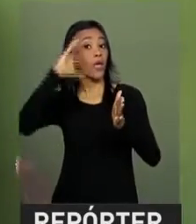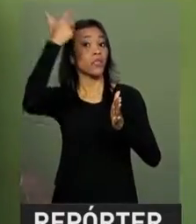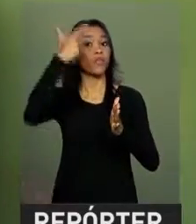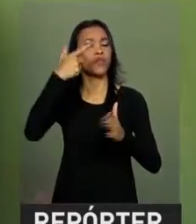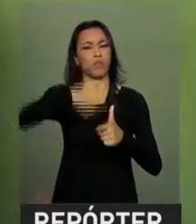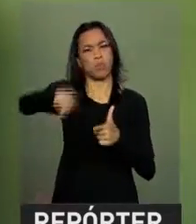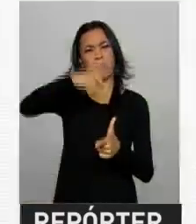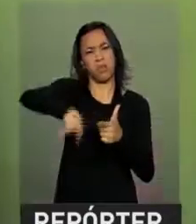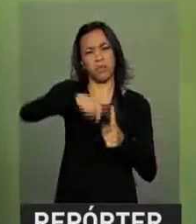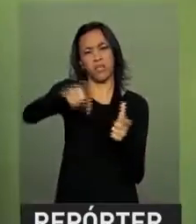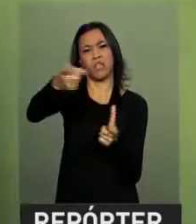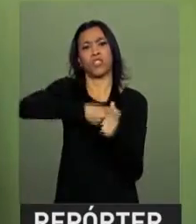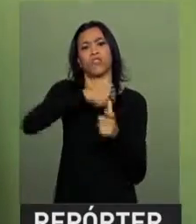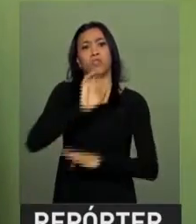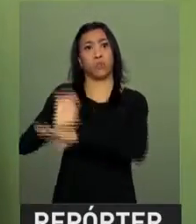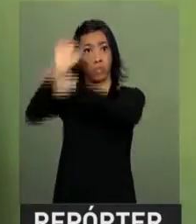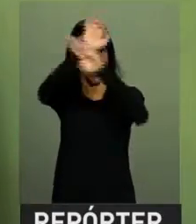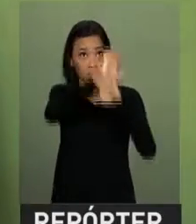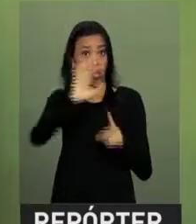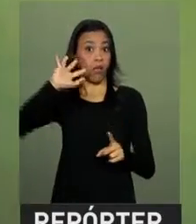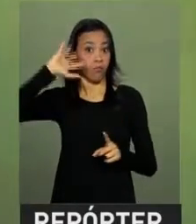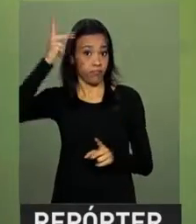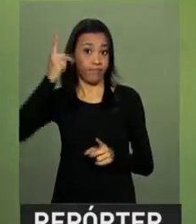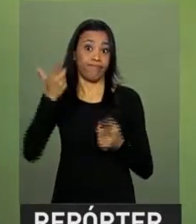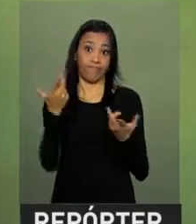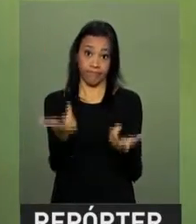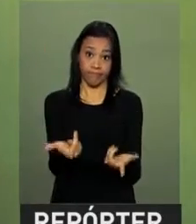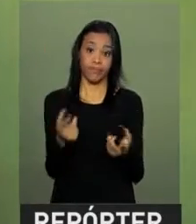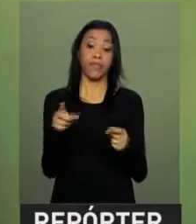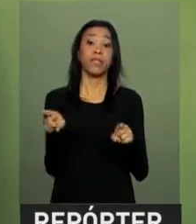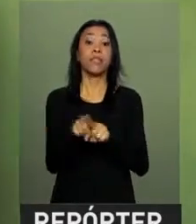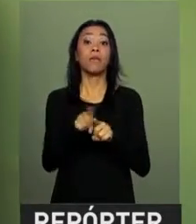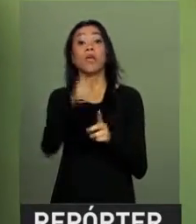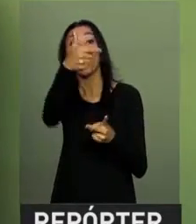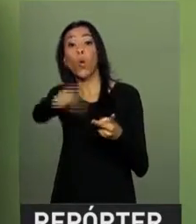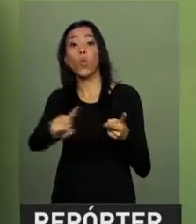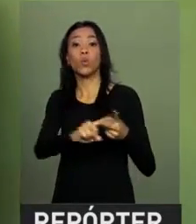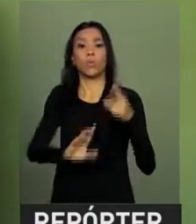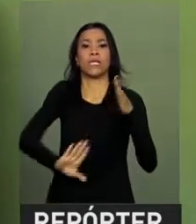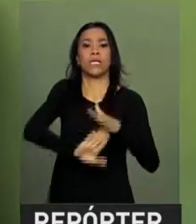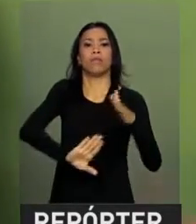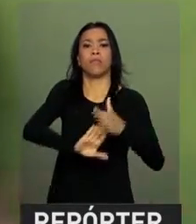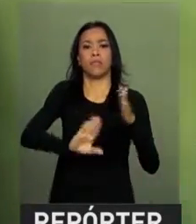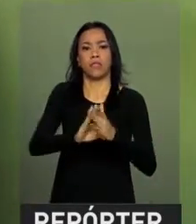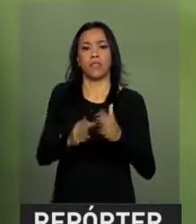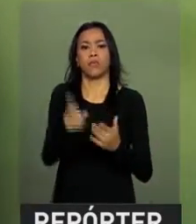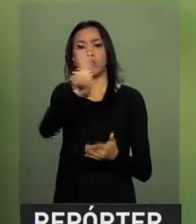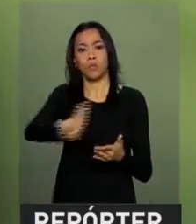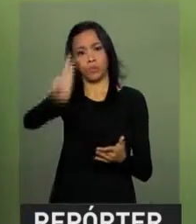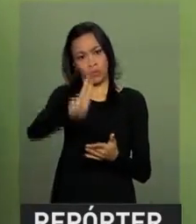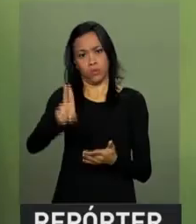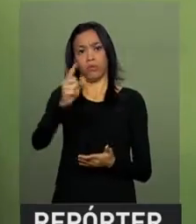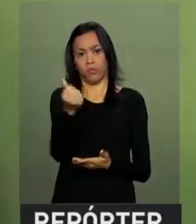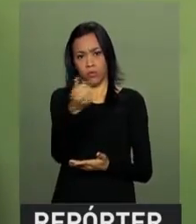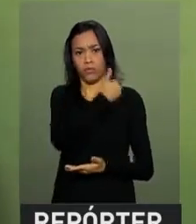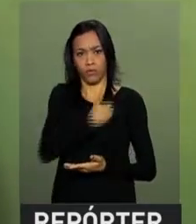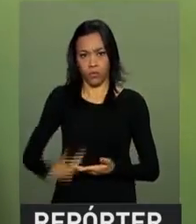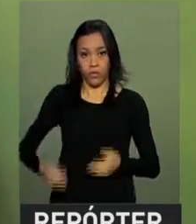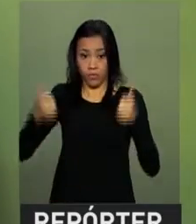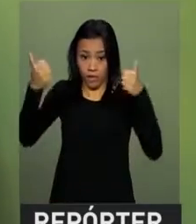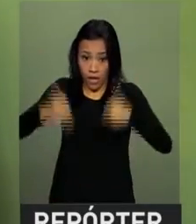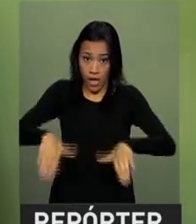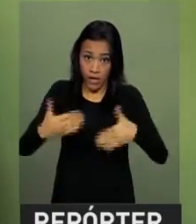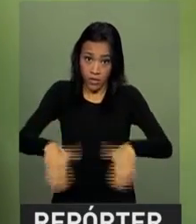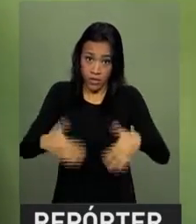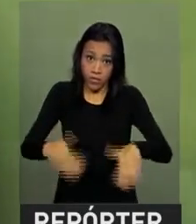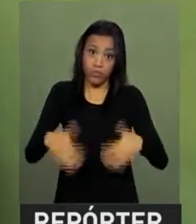estados da Federação Brasileira. Vejam também a questão da limitação dos gastos públicos. Nós já mandamos uma proposta de emenda constitucional